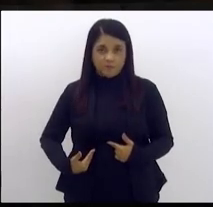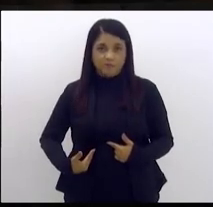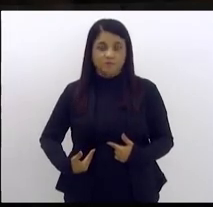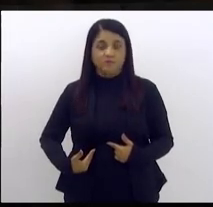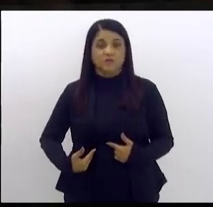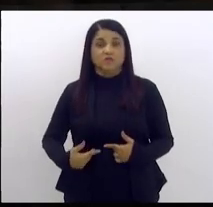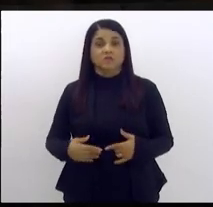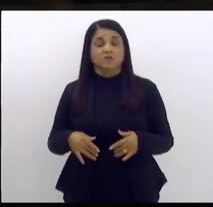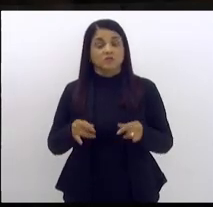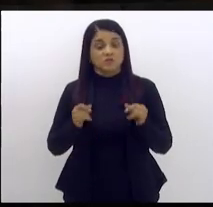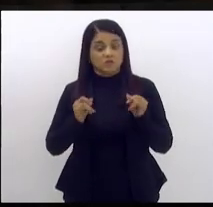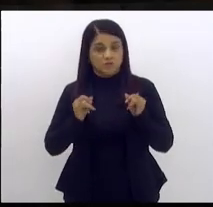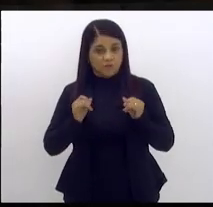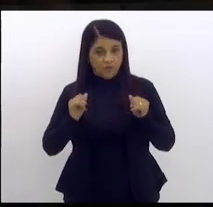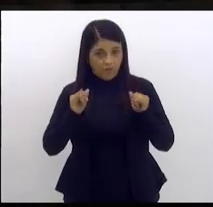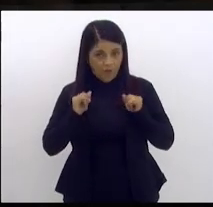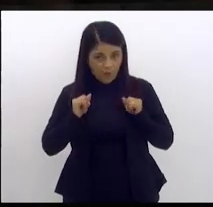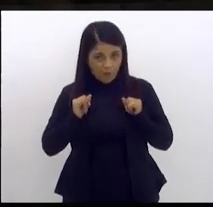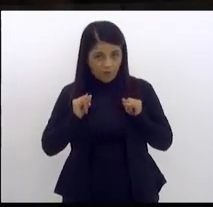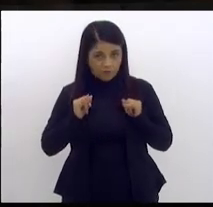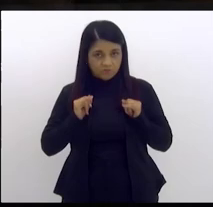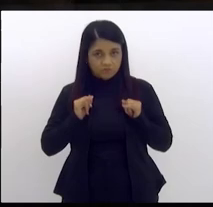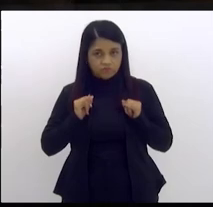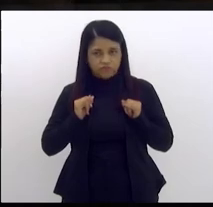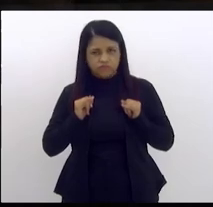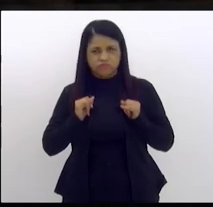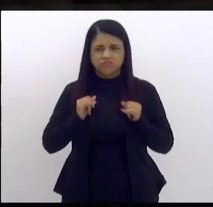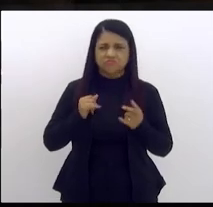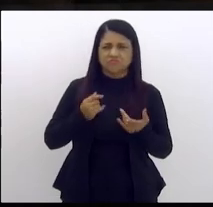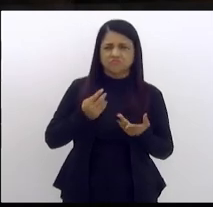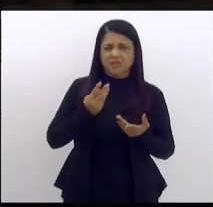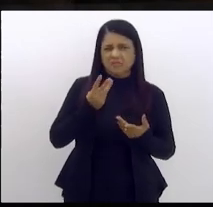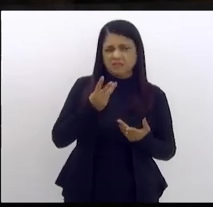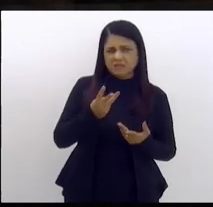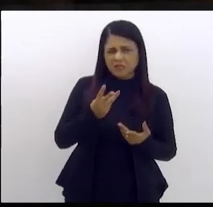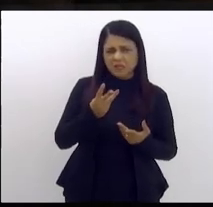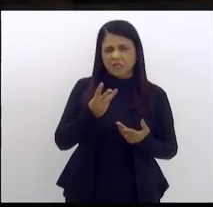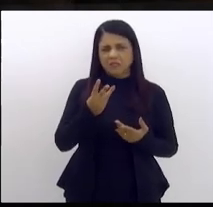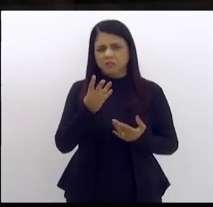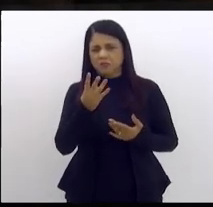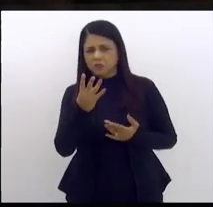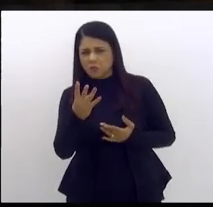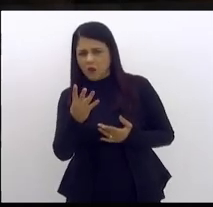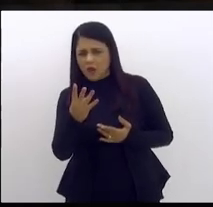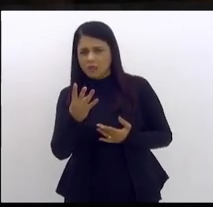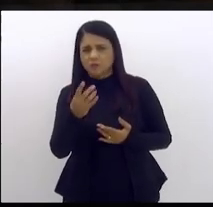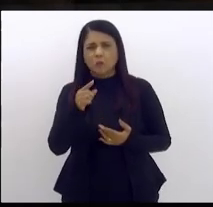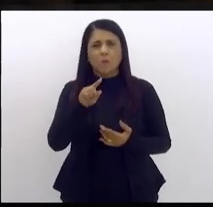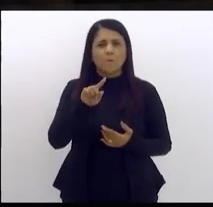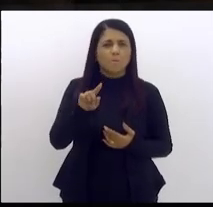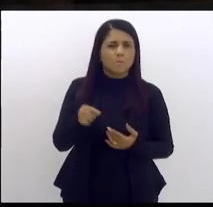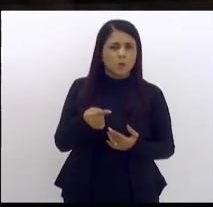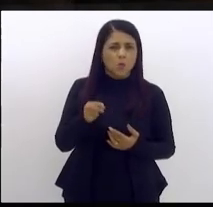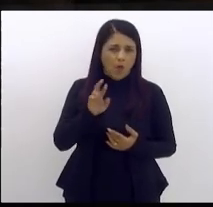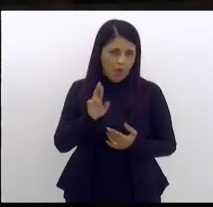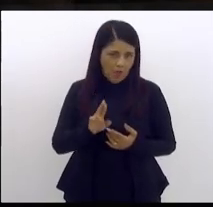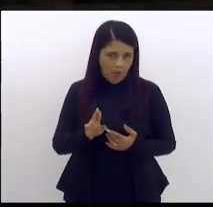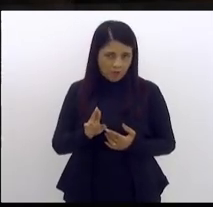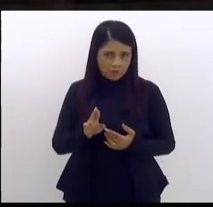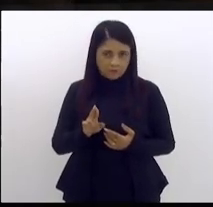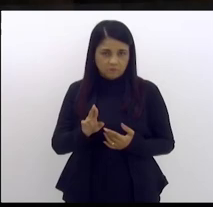folgas recebem alguma coisa em torno de 3 3 3,5 R 4 R 1000